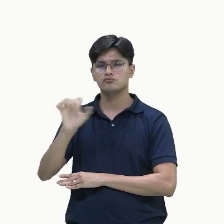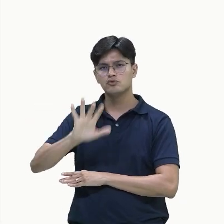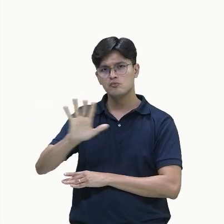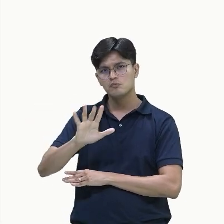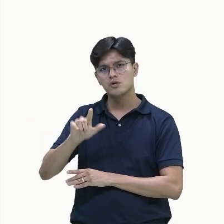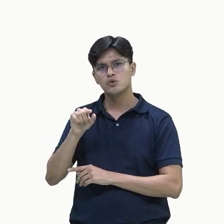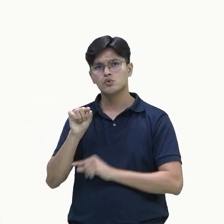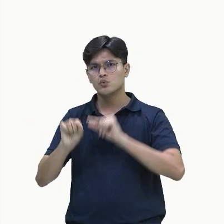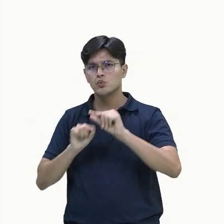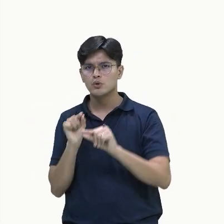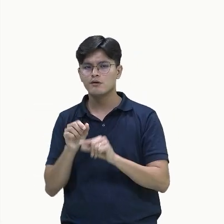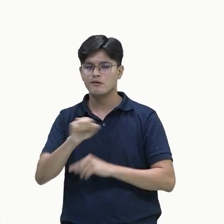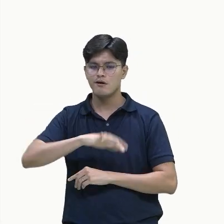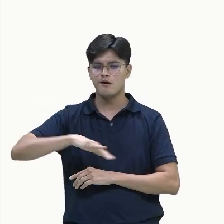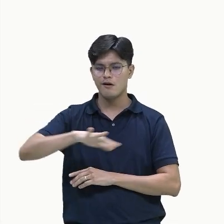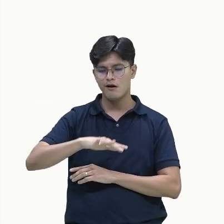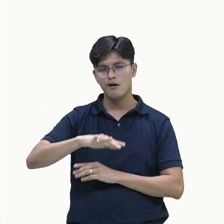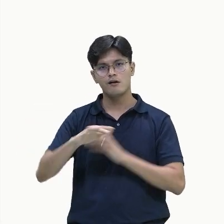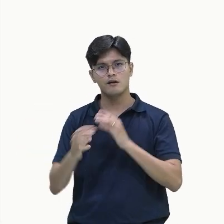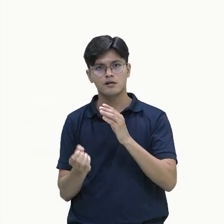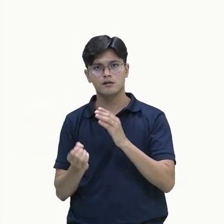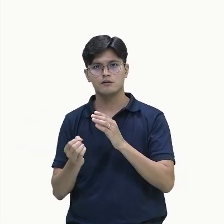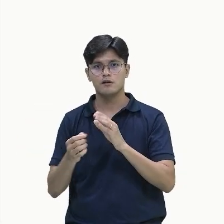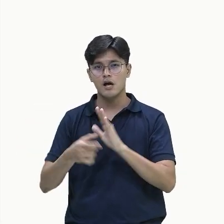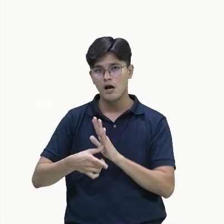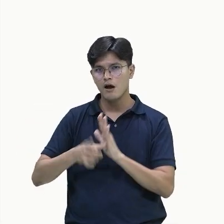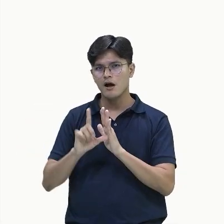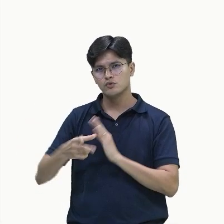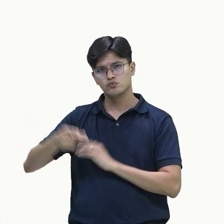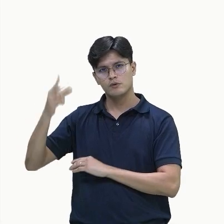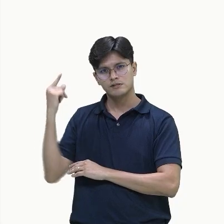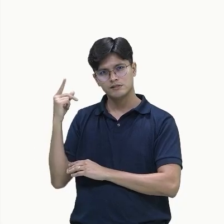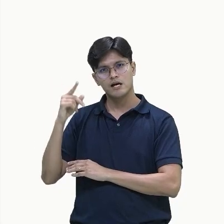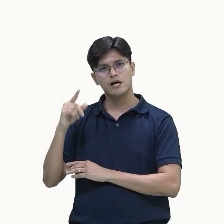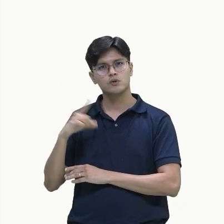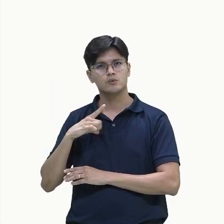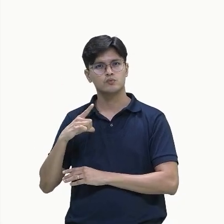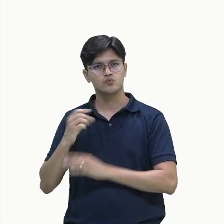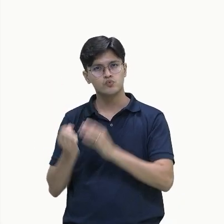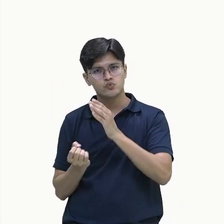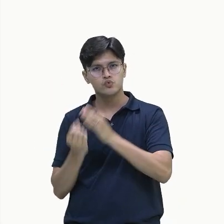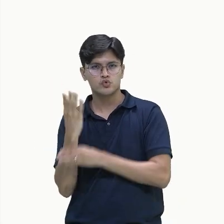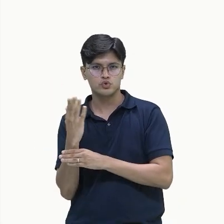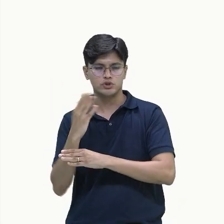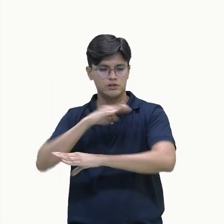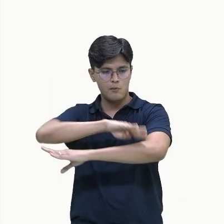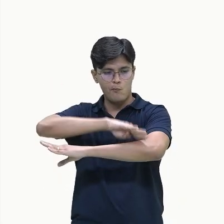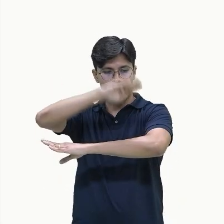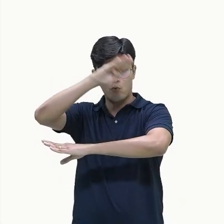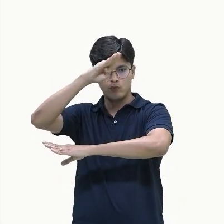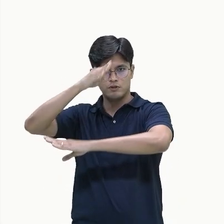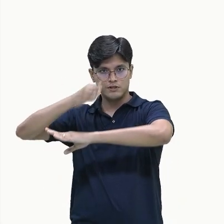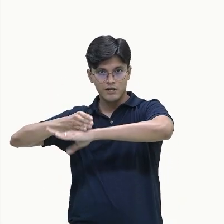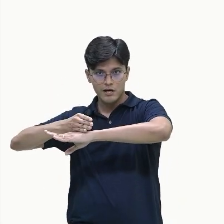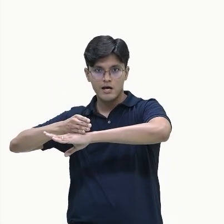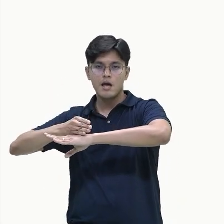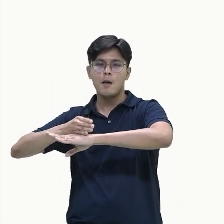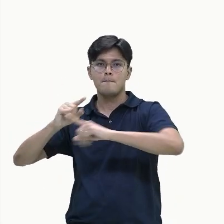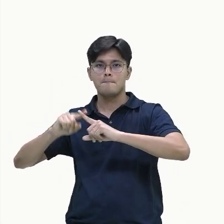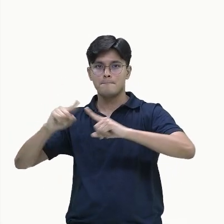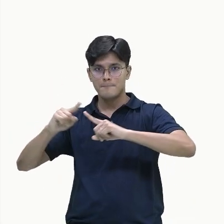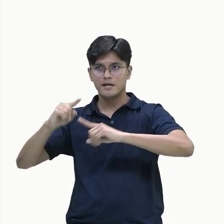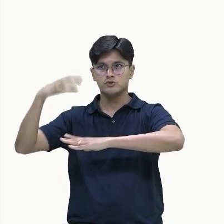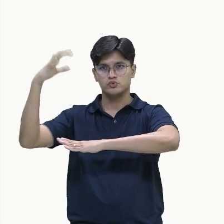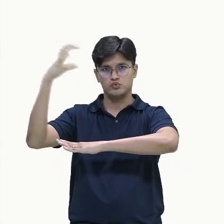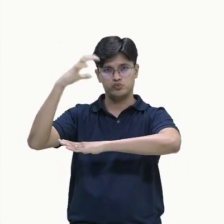dessas montanhas, porém, com o passar dos anos foi ocorrendo desgaste, e essas montanhas passaram a ter uma altitude menor